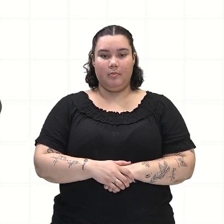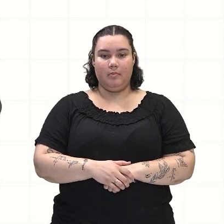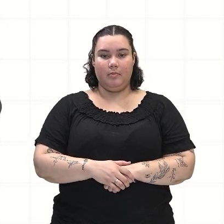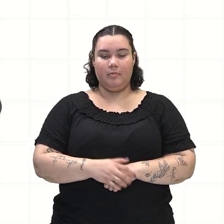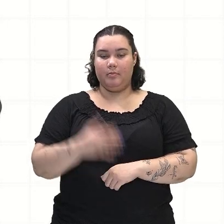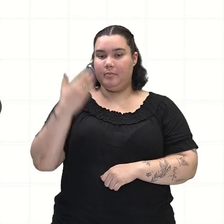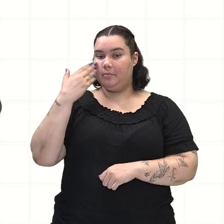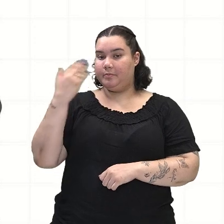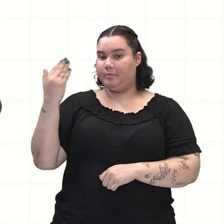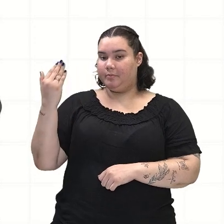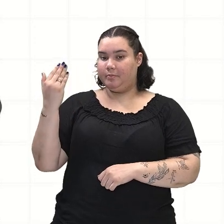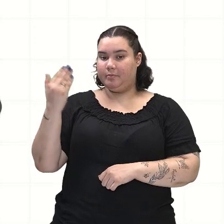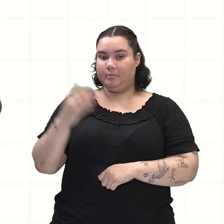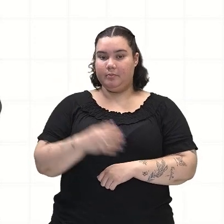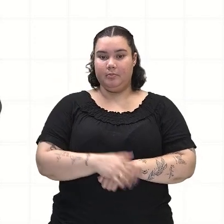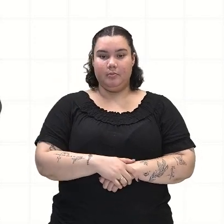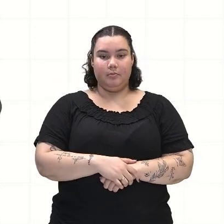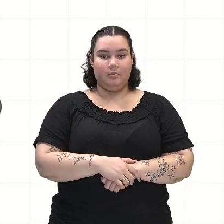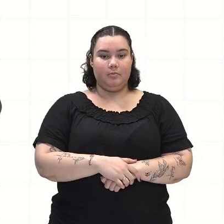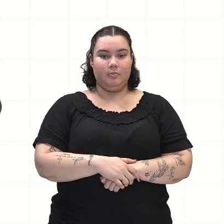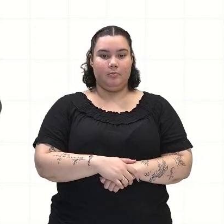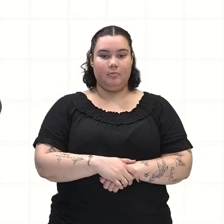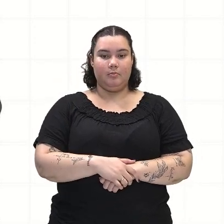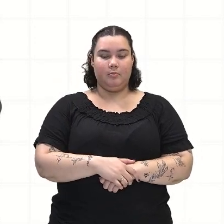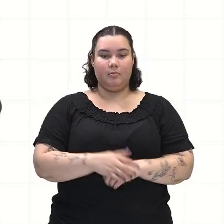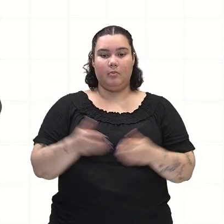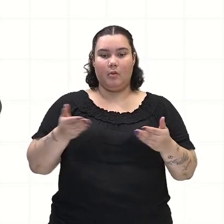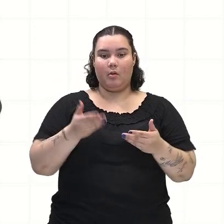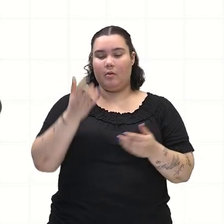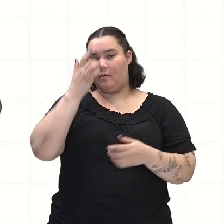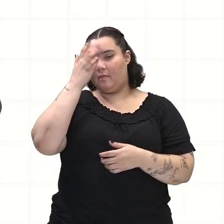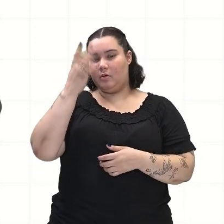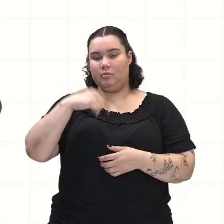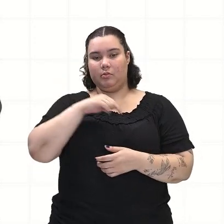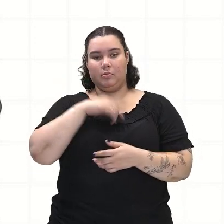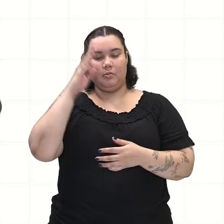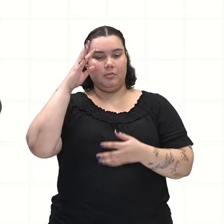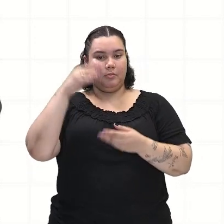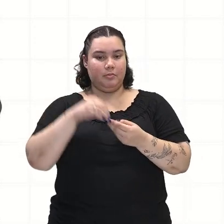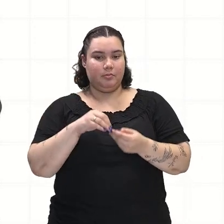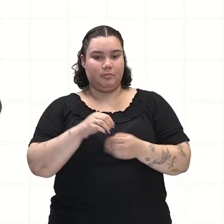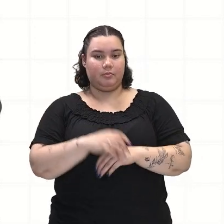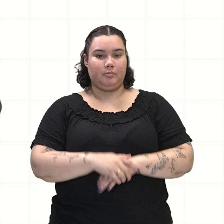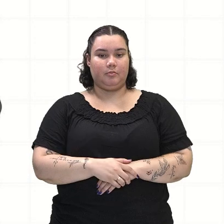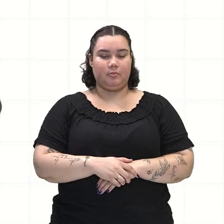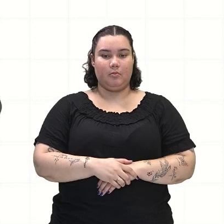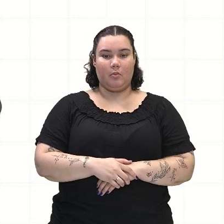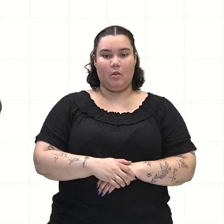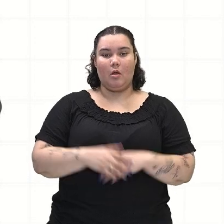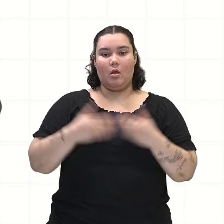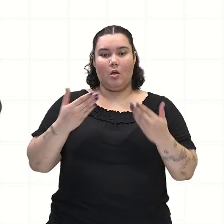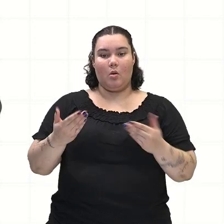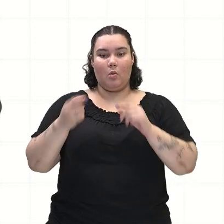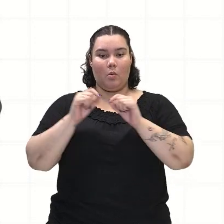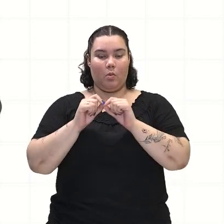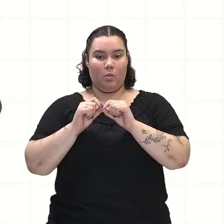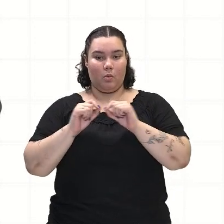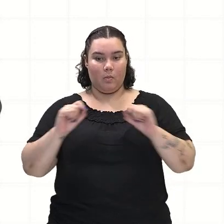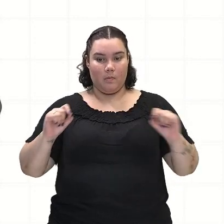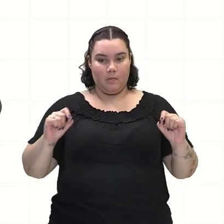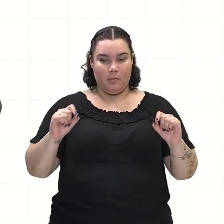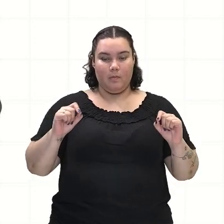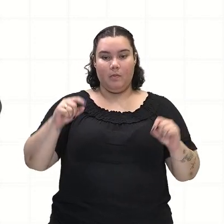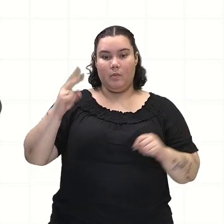E aí, o que é que eu vou fazer agora? Só para facilitar aqui a nossa interpretação. Eu sei que o comprimento dele é 2